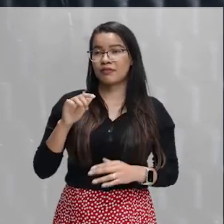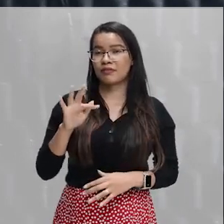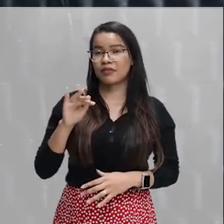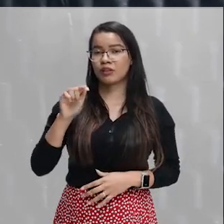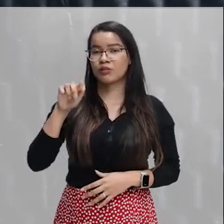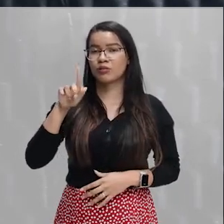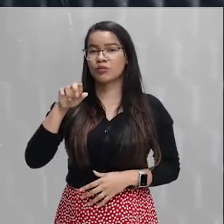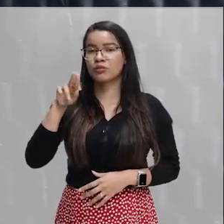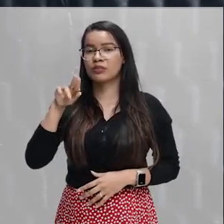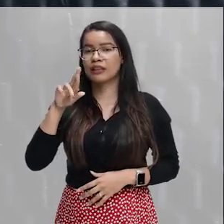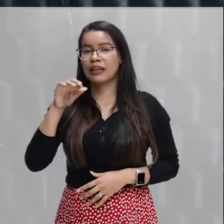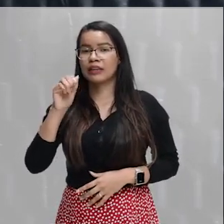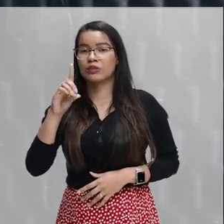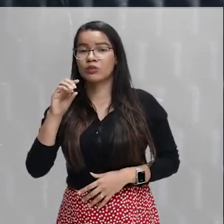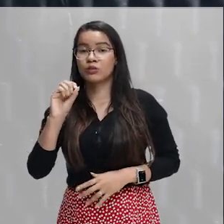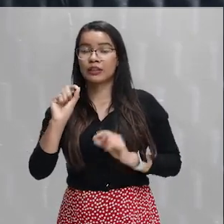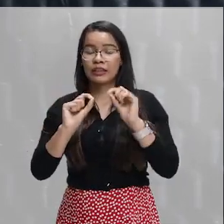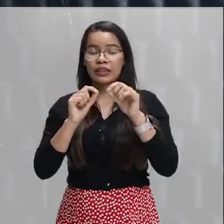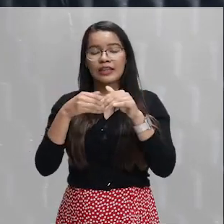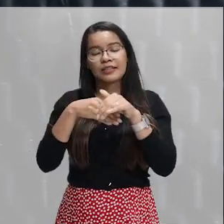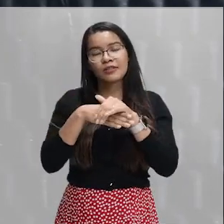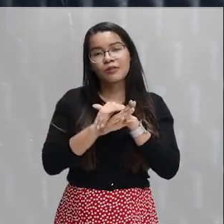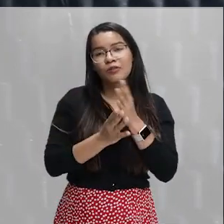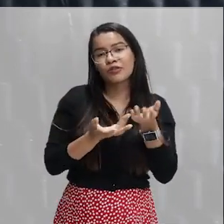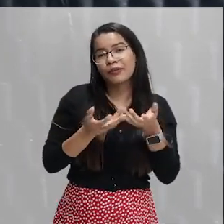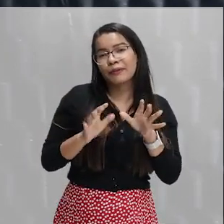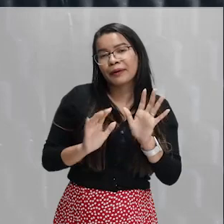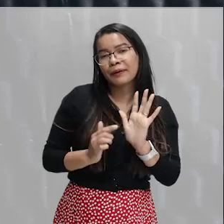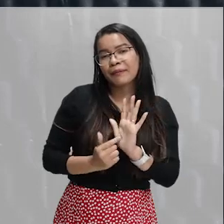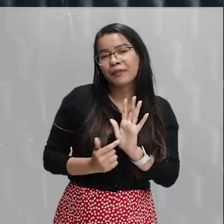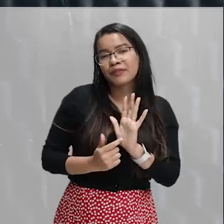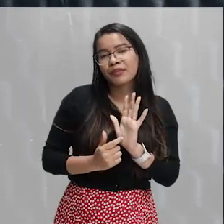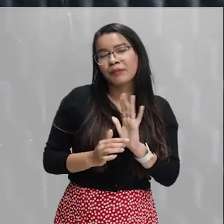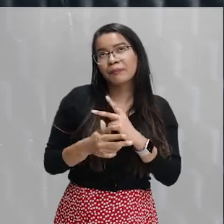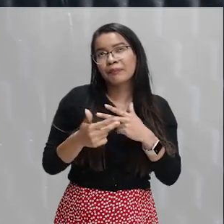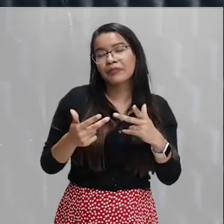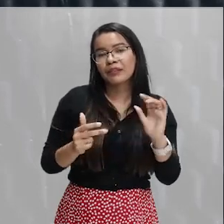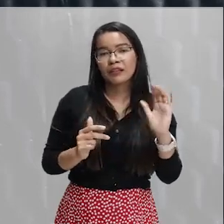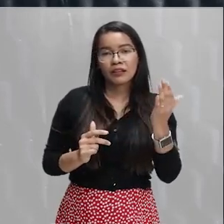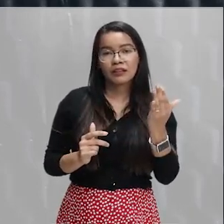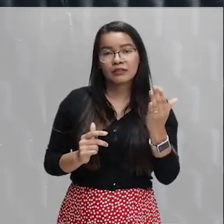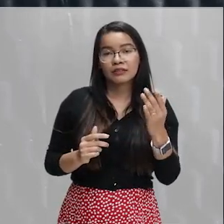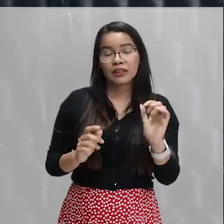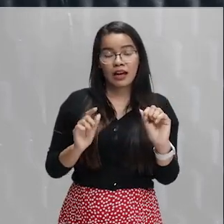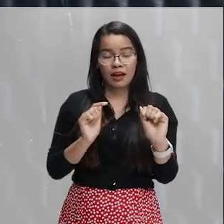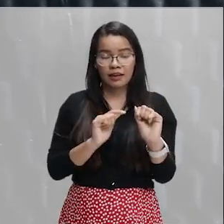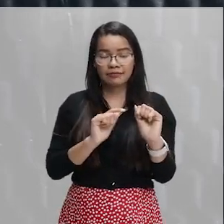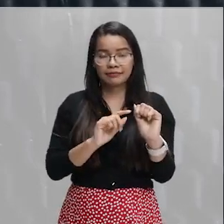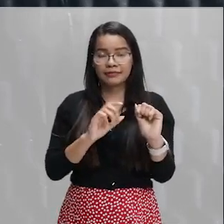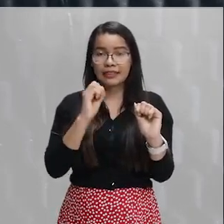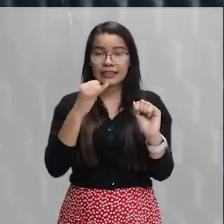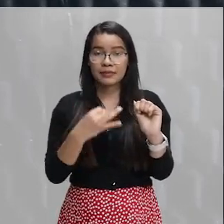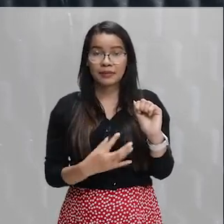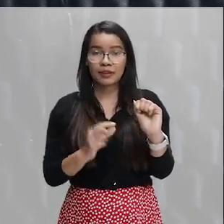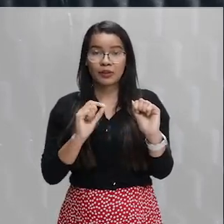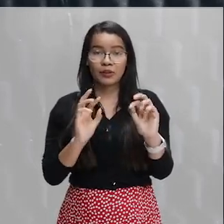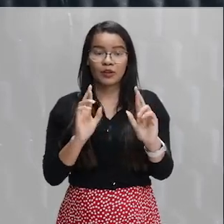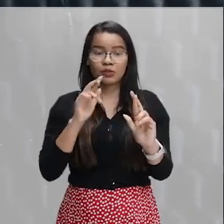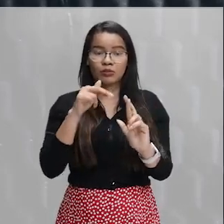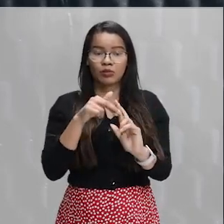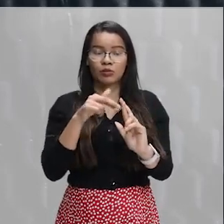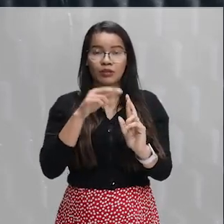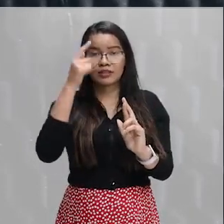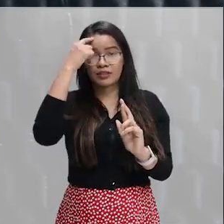mascara esconde, quem mascara não quer mostrar certas situações, tá? Letra A diz que o retorno aos ideais